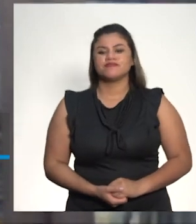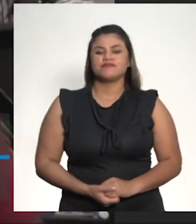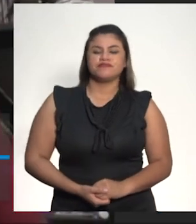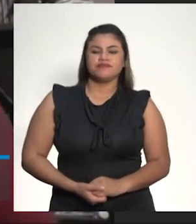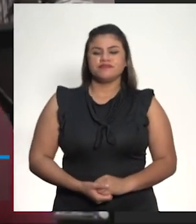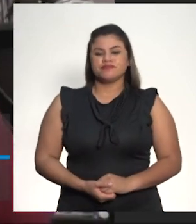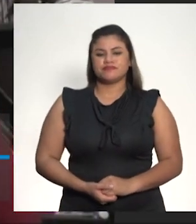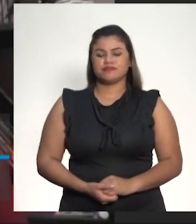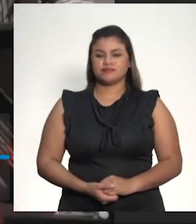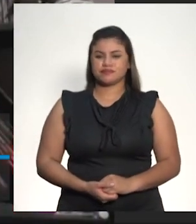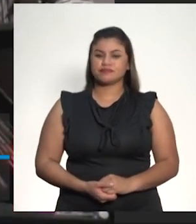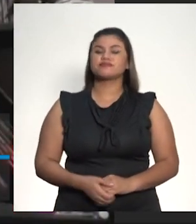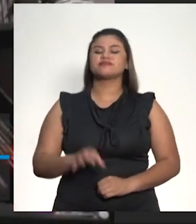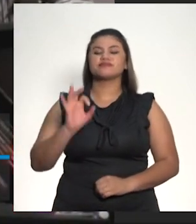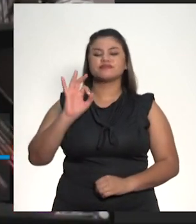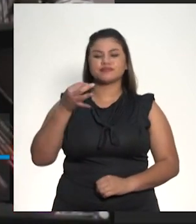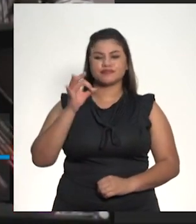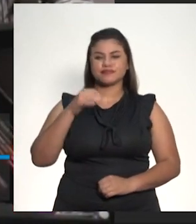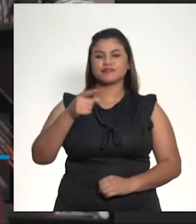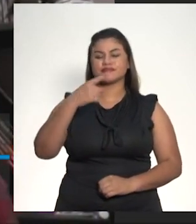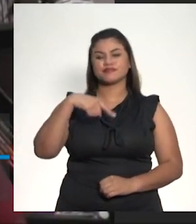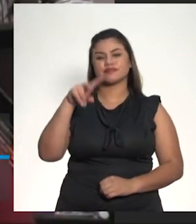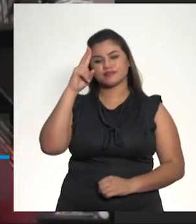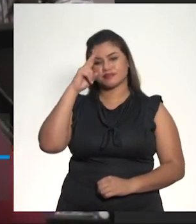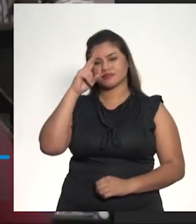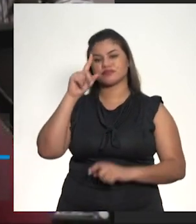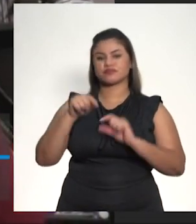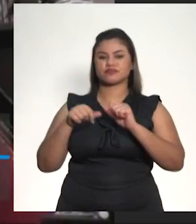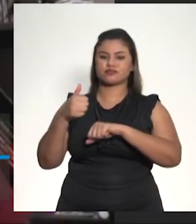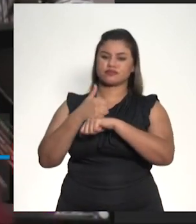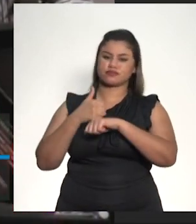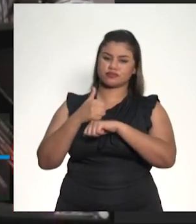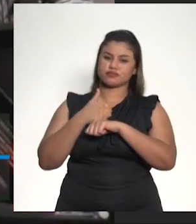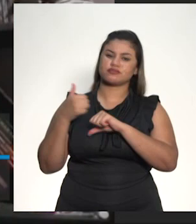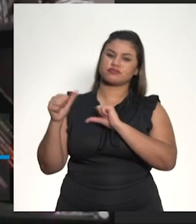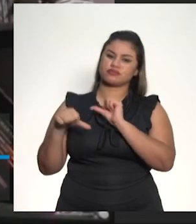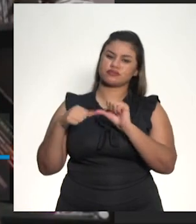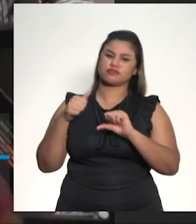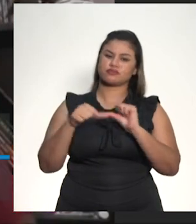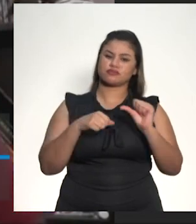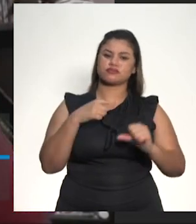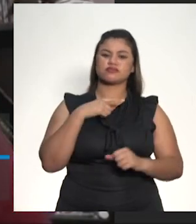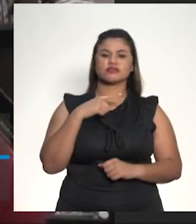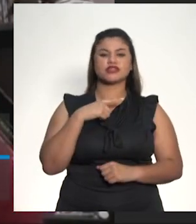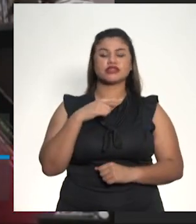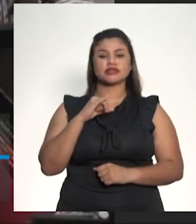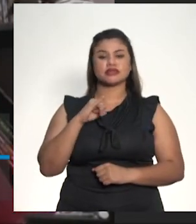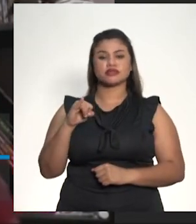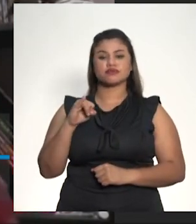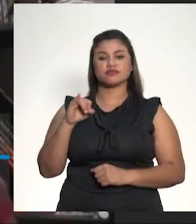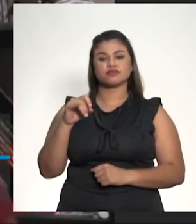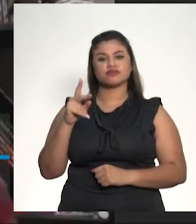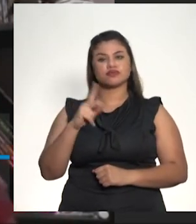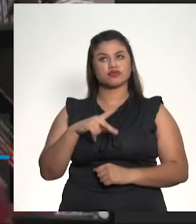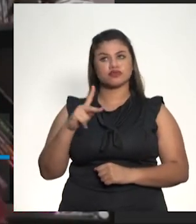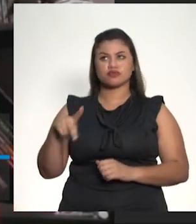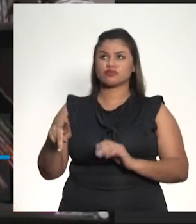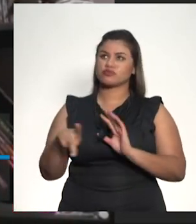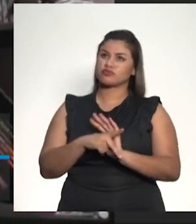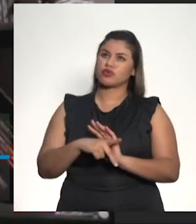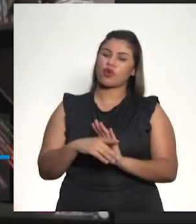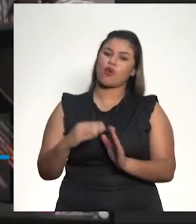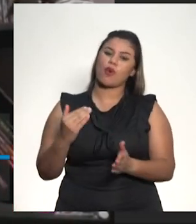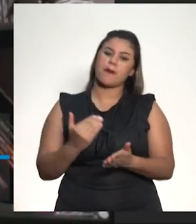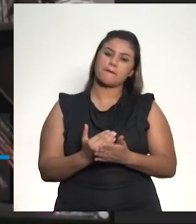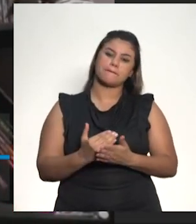Exatamente. E justamente a gente tem que lembrar que as profissões cada vez elas se modificam, né? Se a gente pegar um professor ali no início dos tempos,